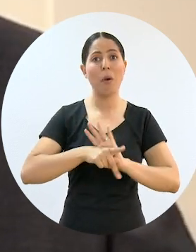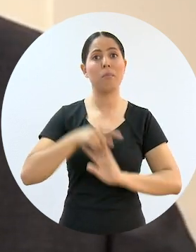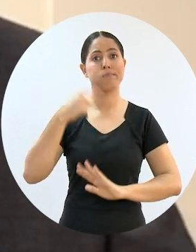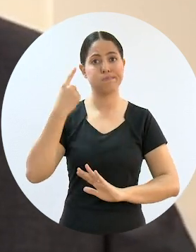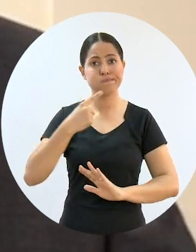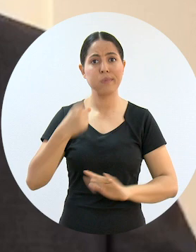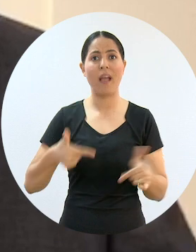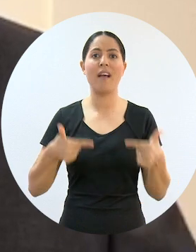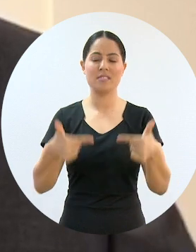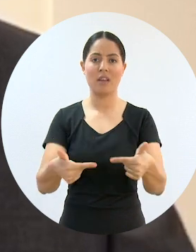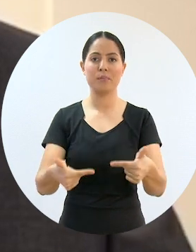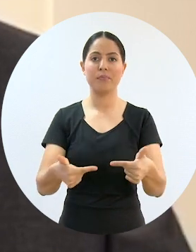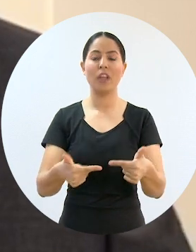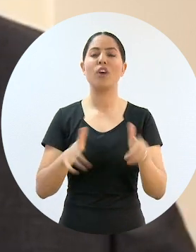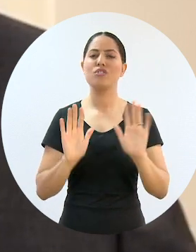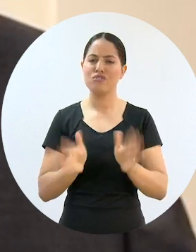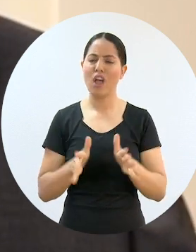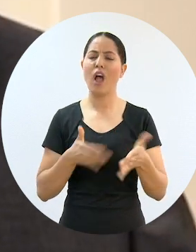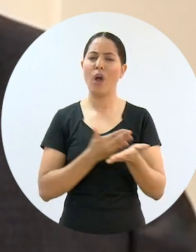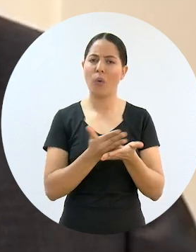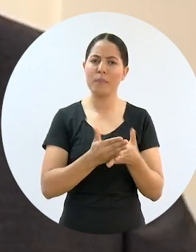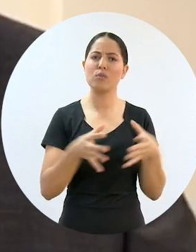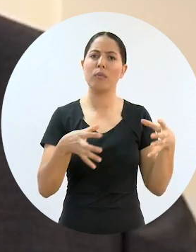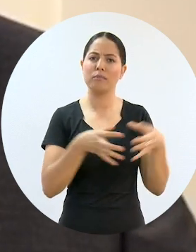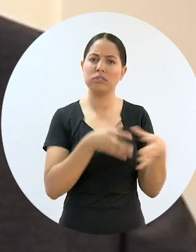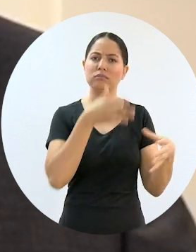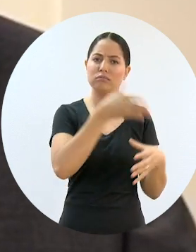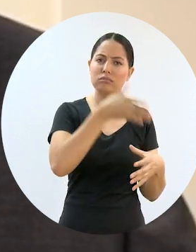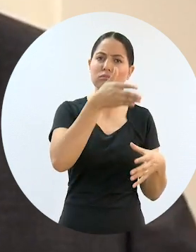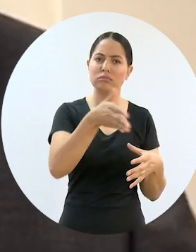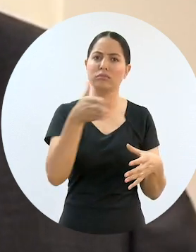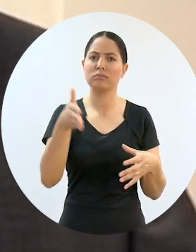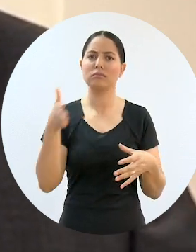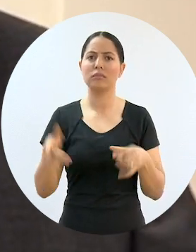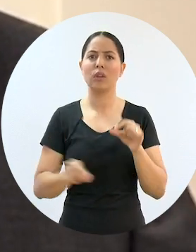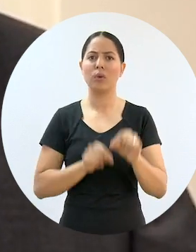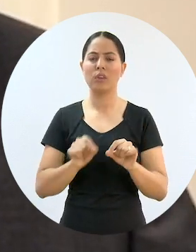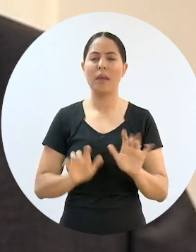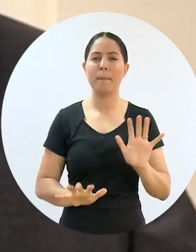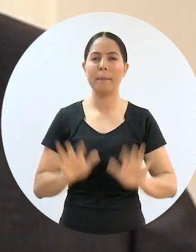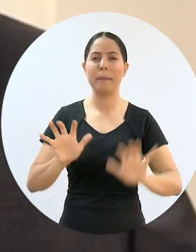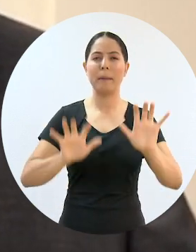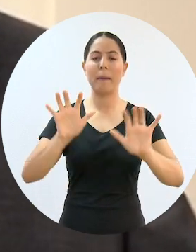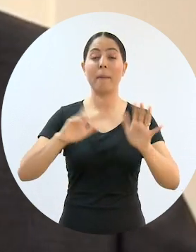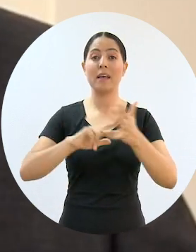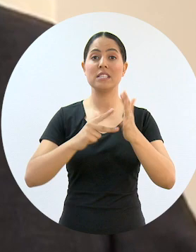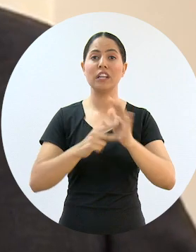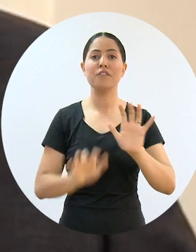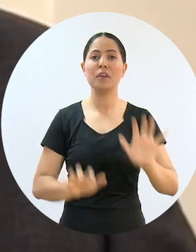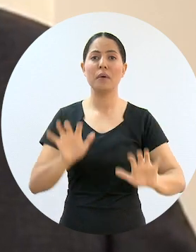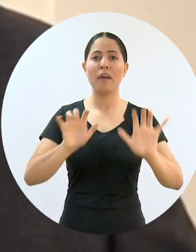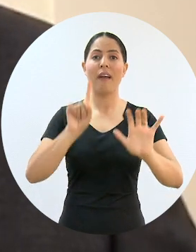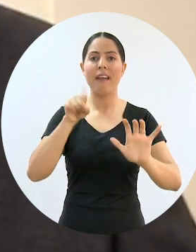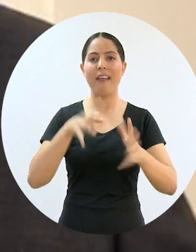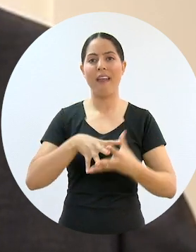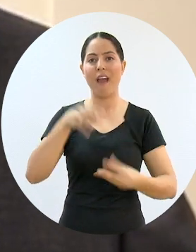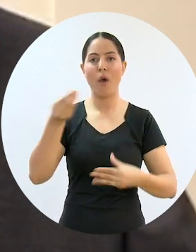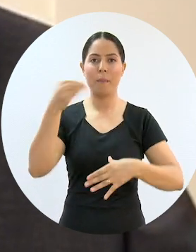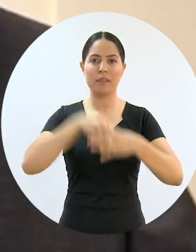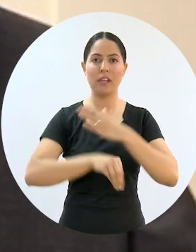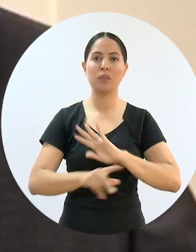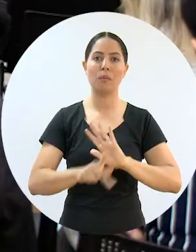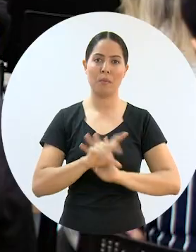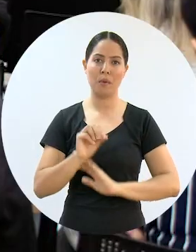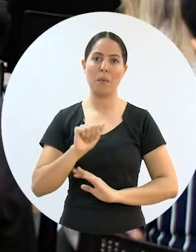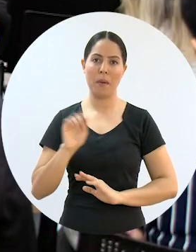audiência pública, tivemos aqui presidentes de subseções que são a alma do sistema Ordem dos